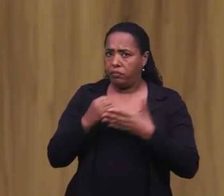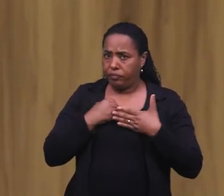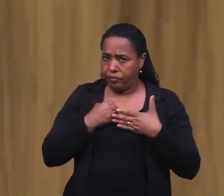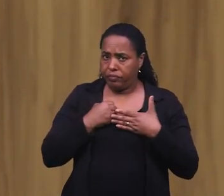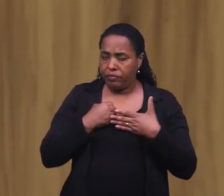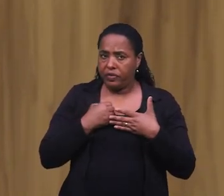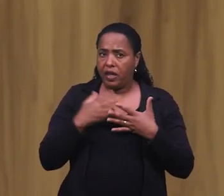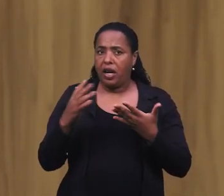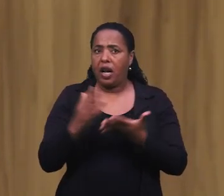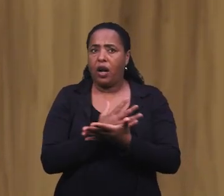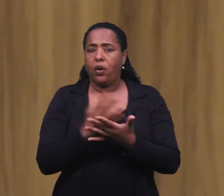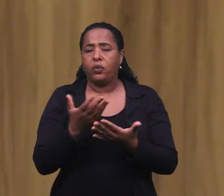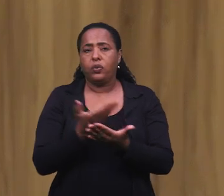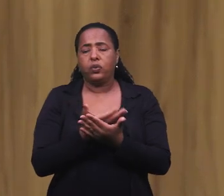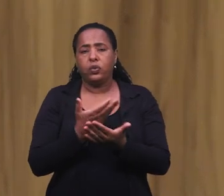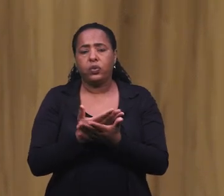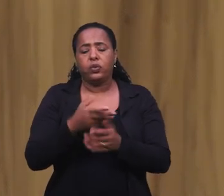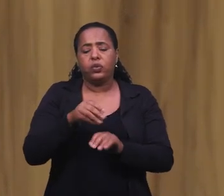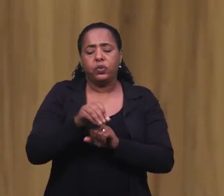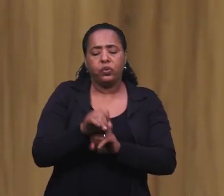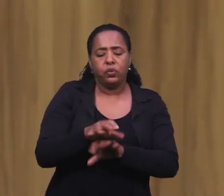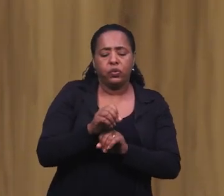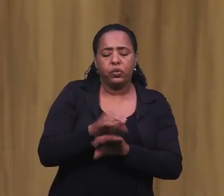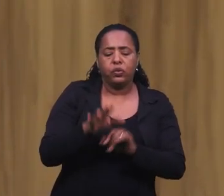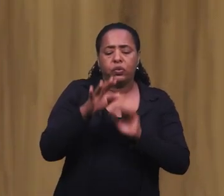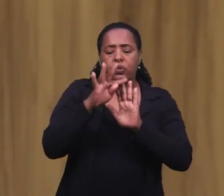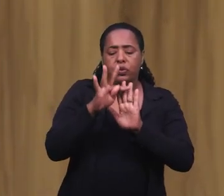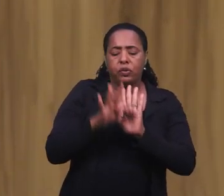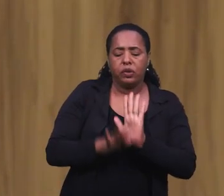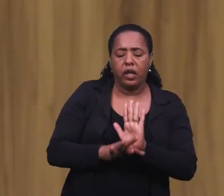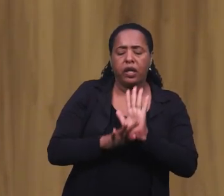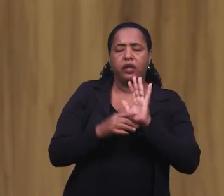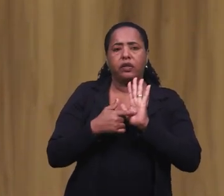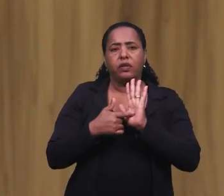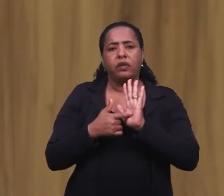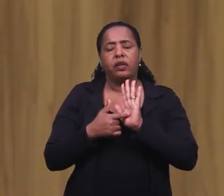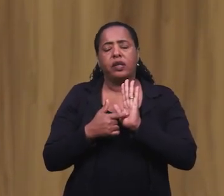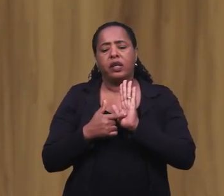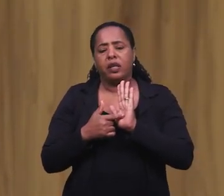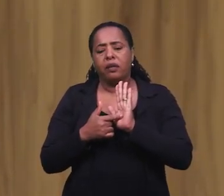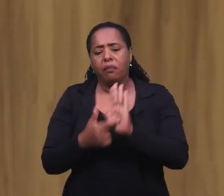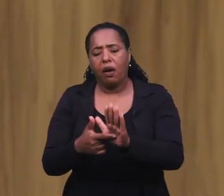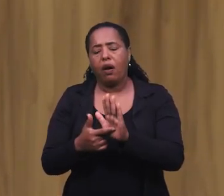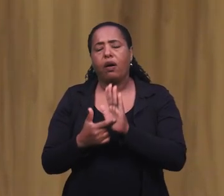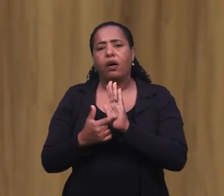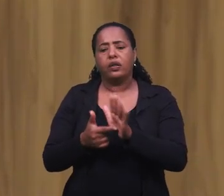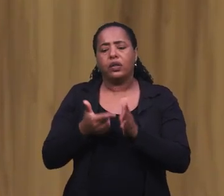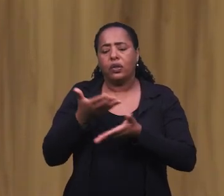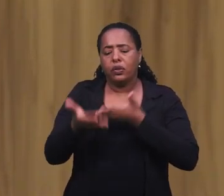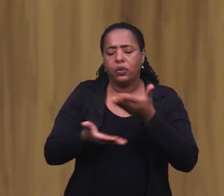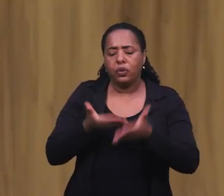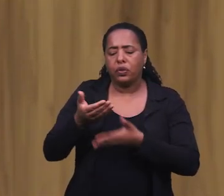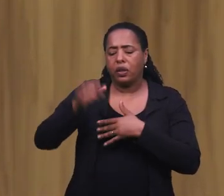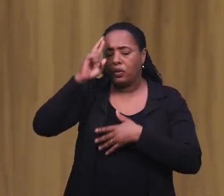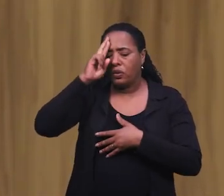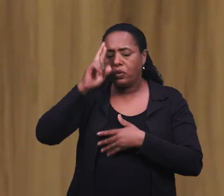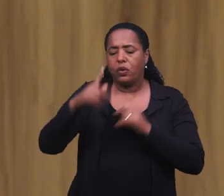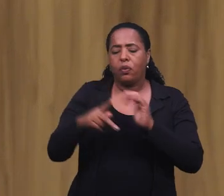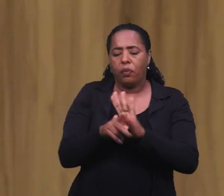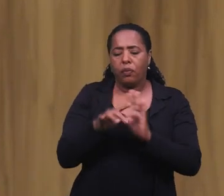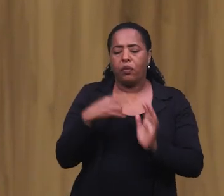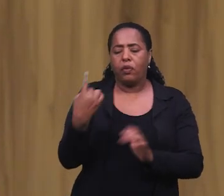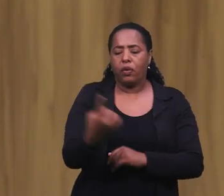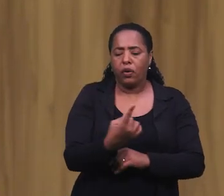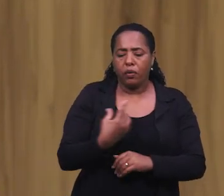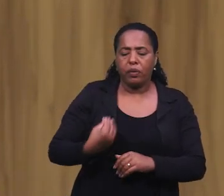a inclusão dos idosos no projeto de Deus. Eles estão citados aqui em vários momentos da palavra.